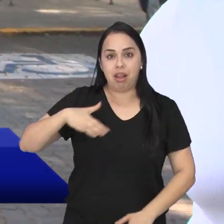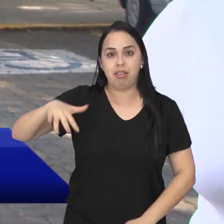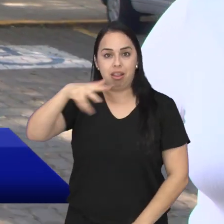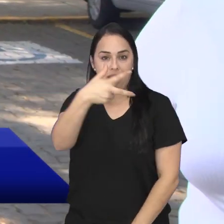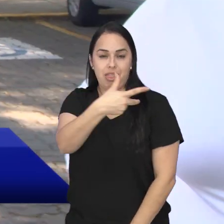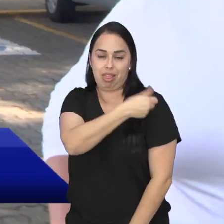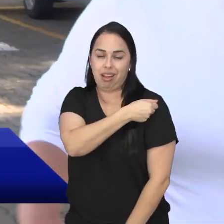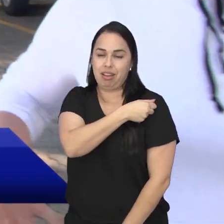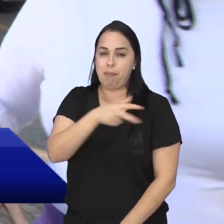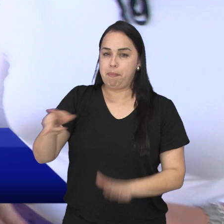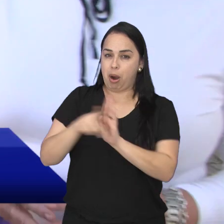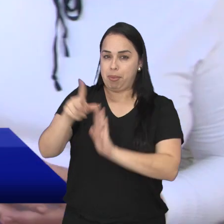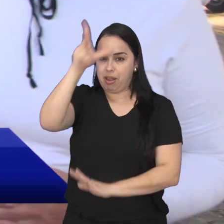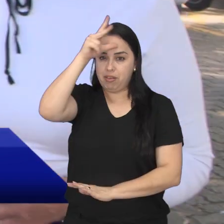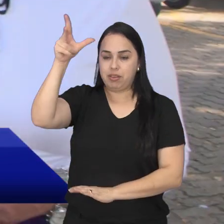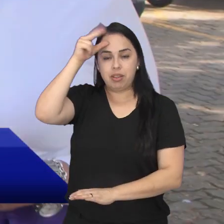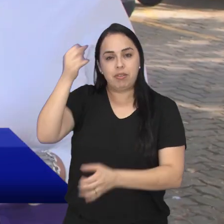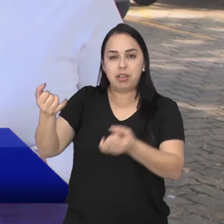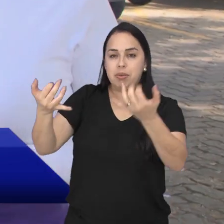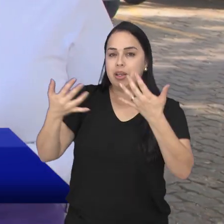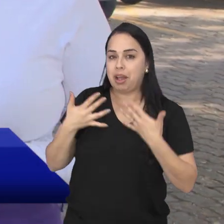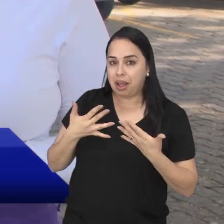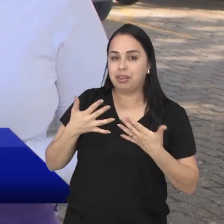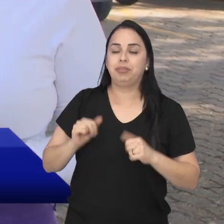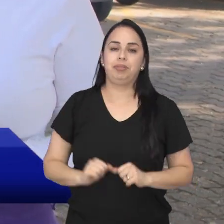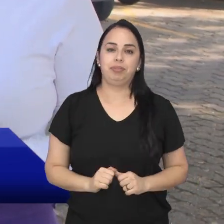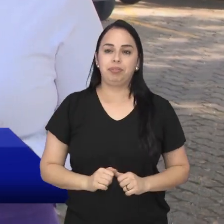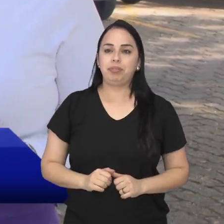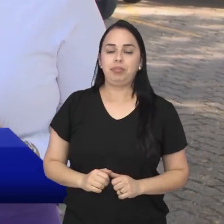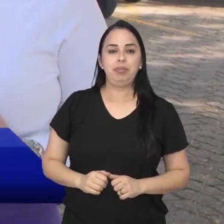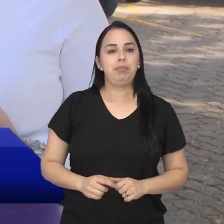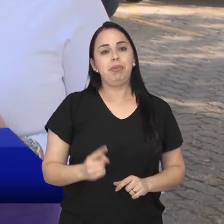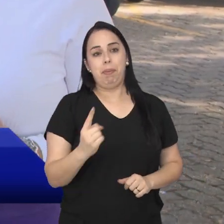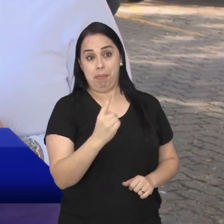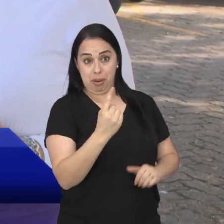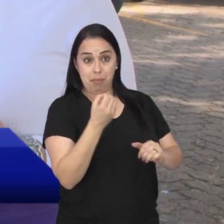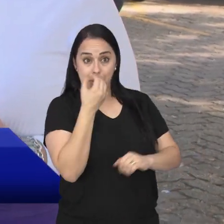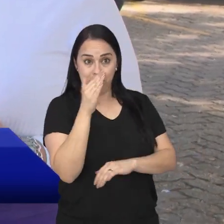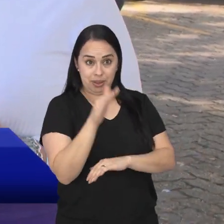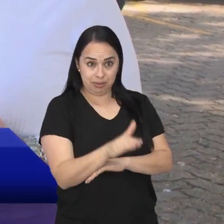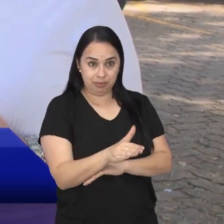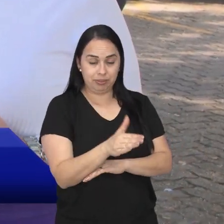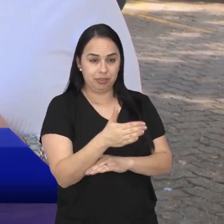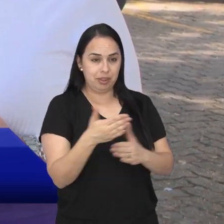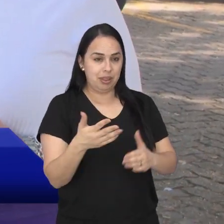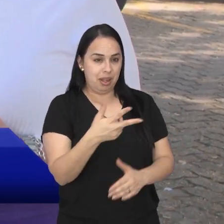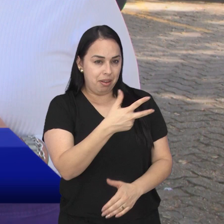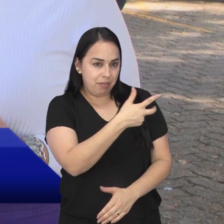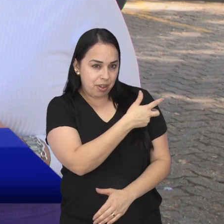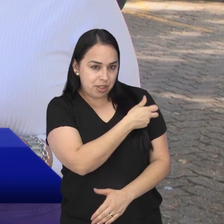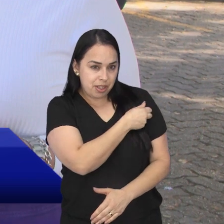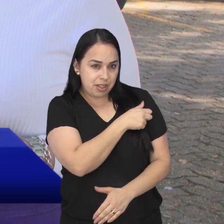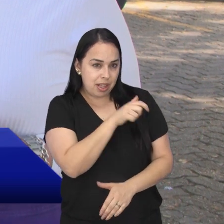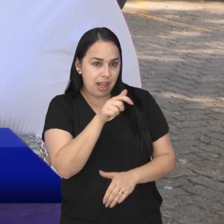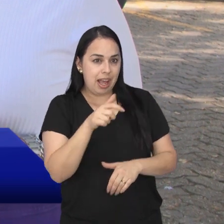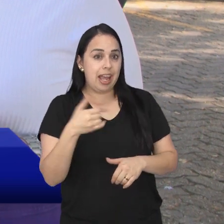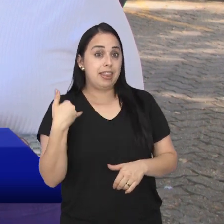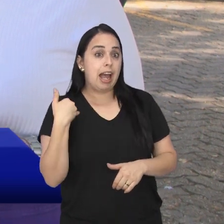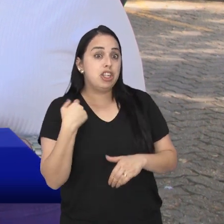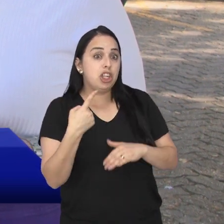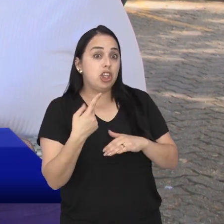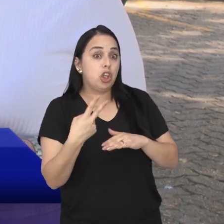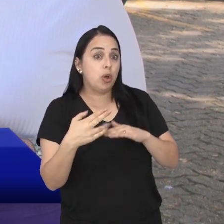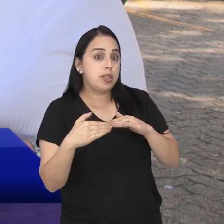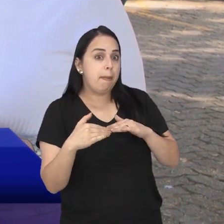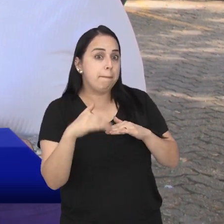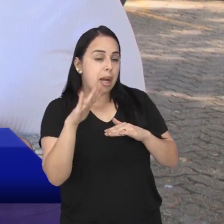imunização da Prefeitura e vai tirar nossas dúvidas a respeito Cristina primeiro boa tarde para você vacinação das pessoas com 12 anos